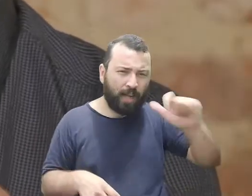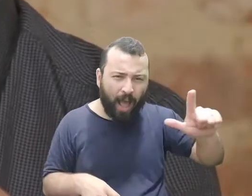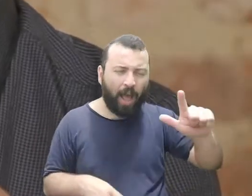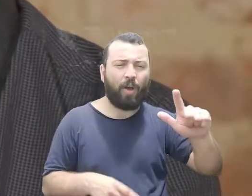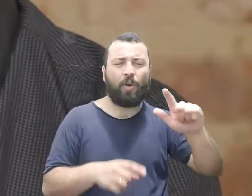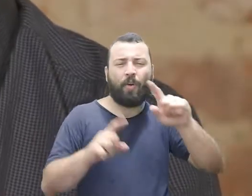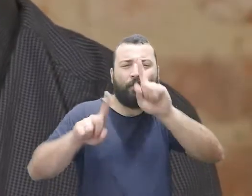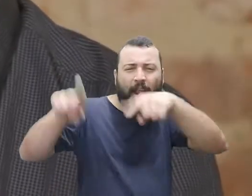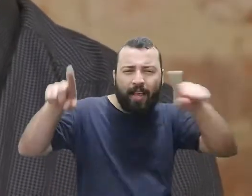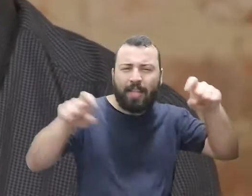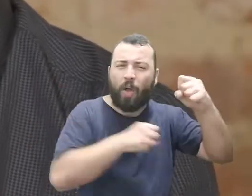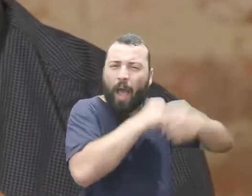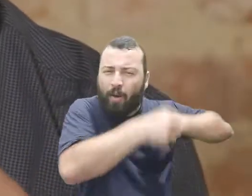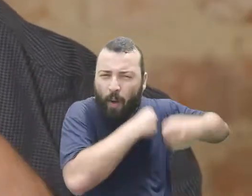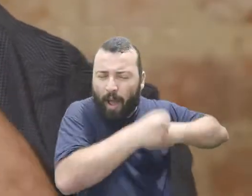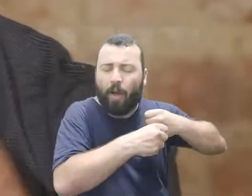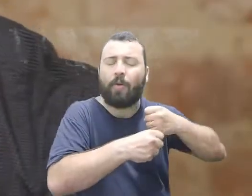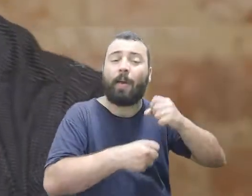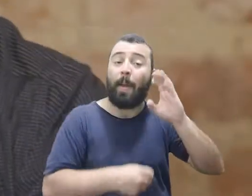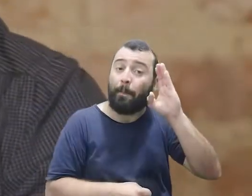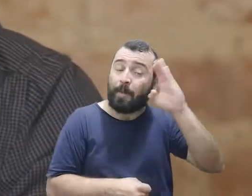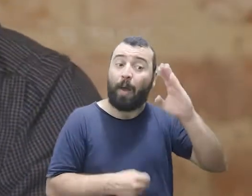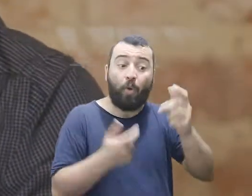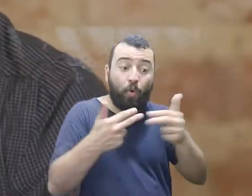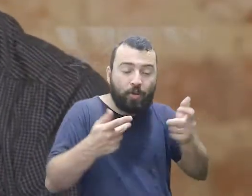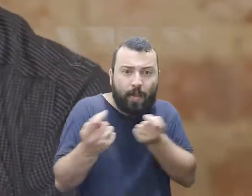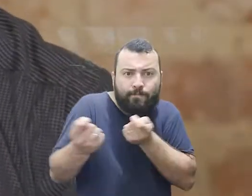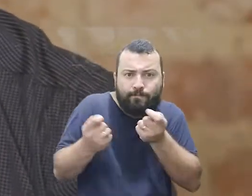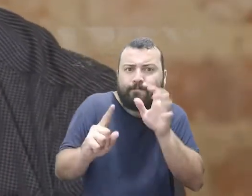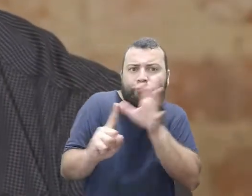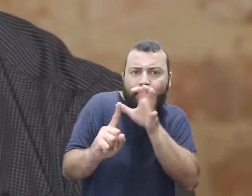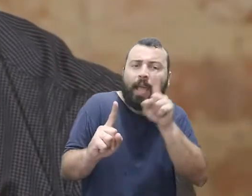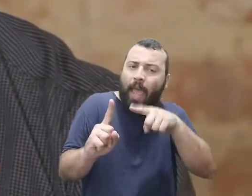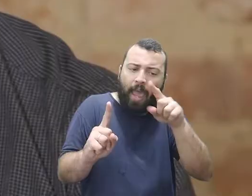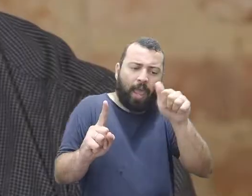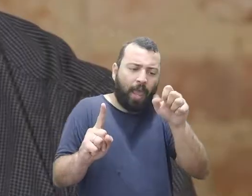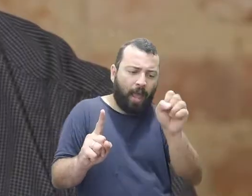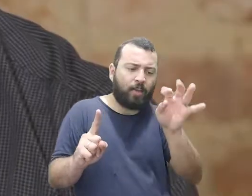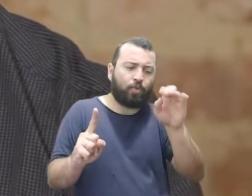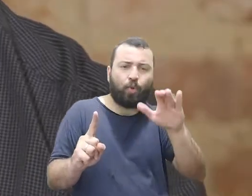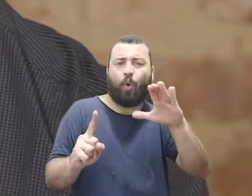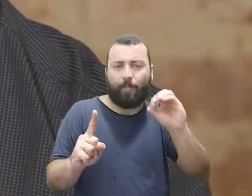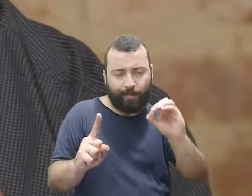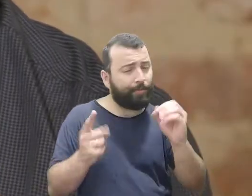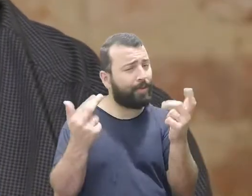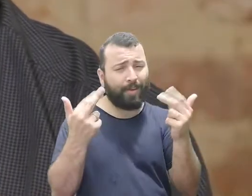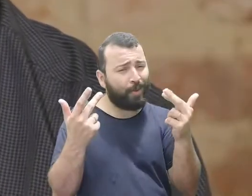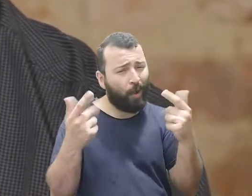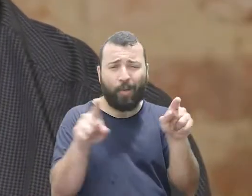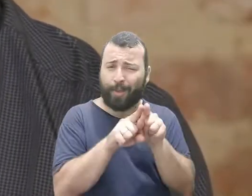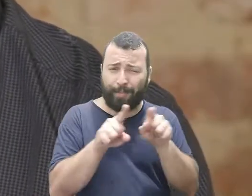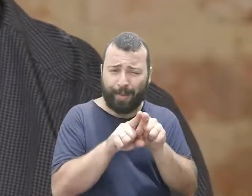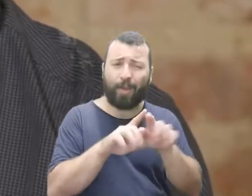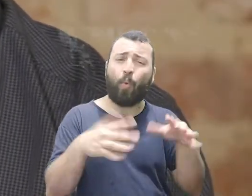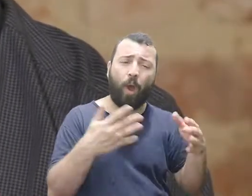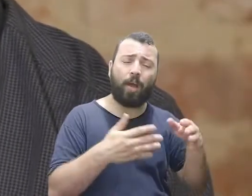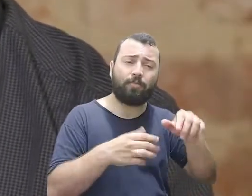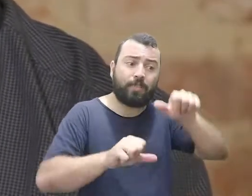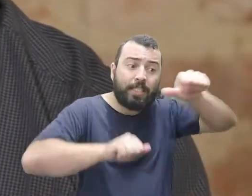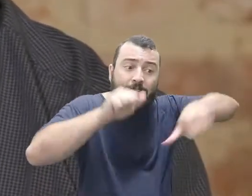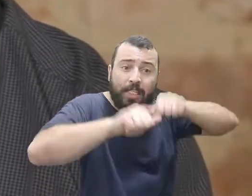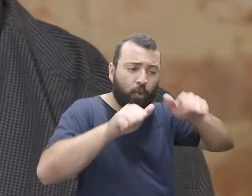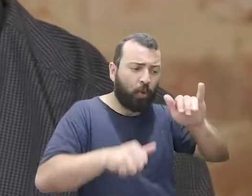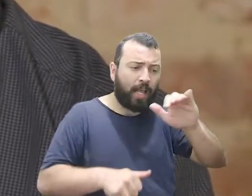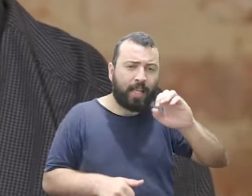a relação, as principais forçantes que controlam são forçantes de componente astronômica. E a mesma coisa acontece nos ciclos